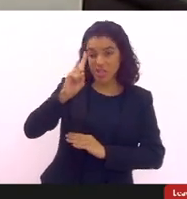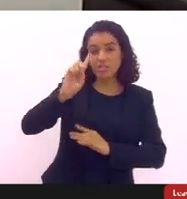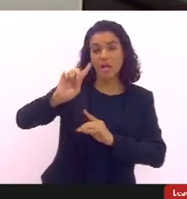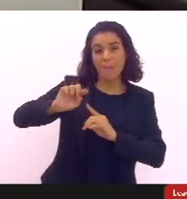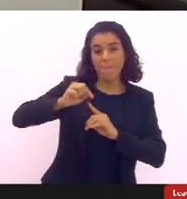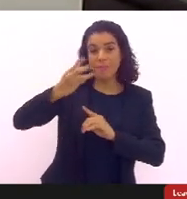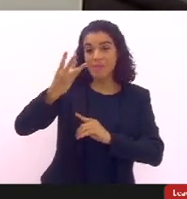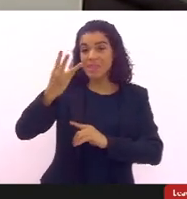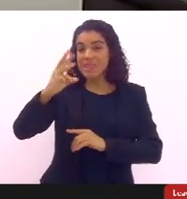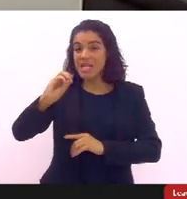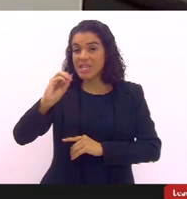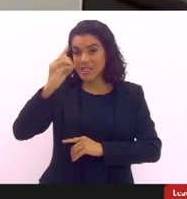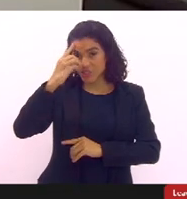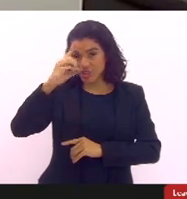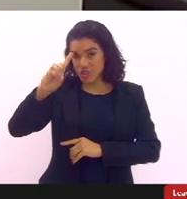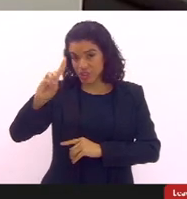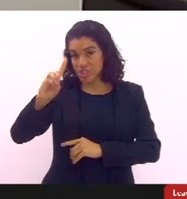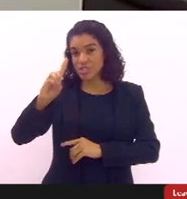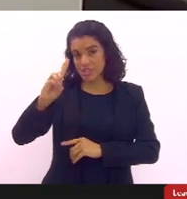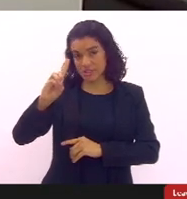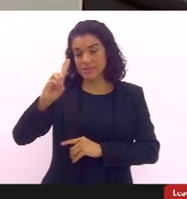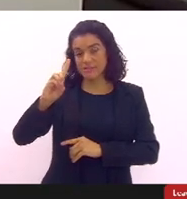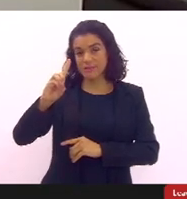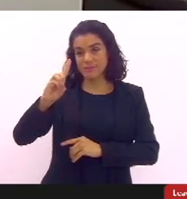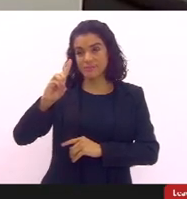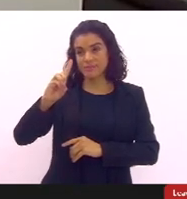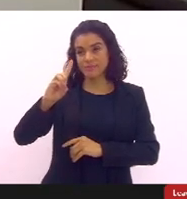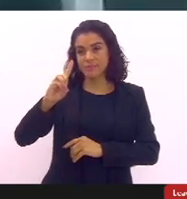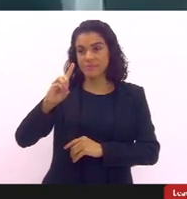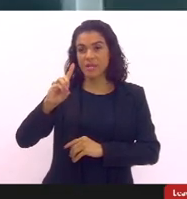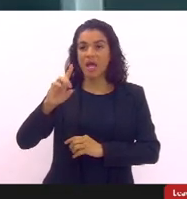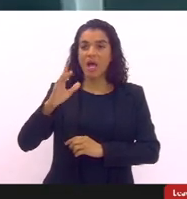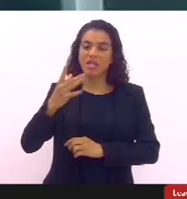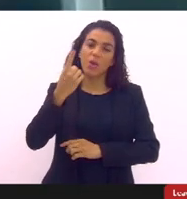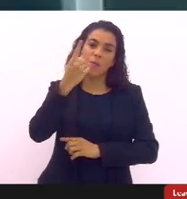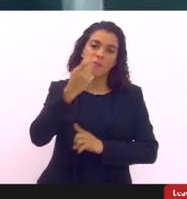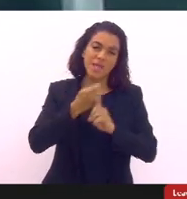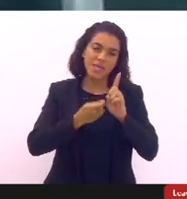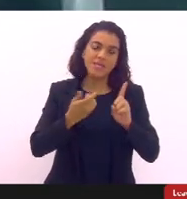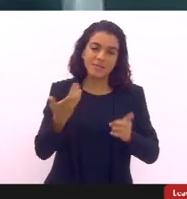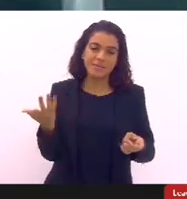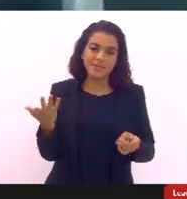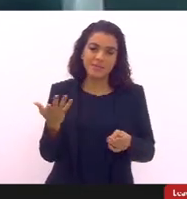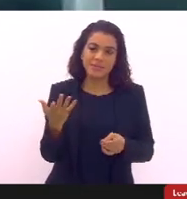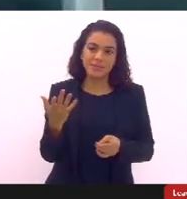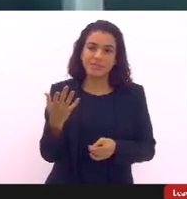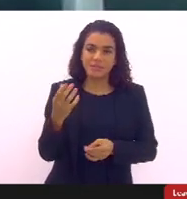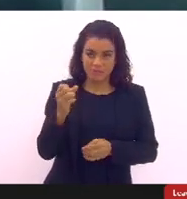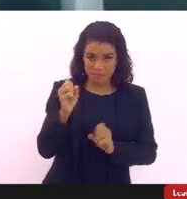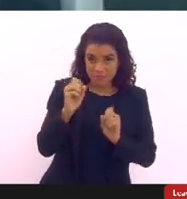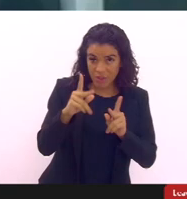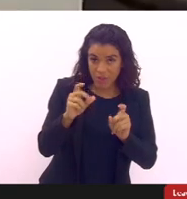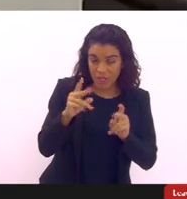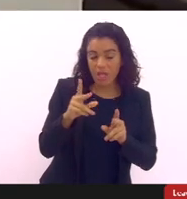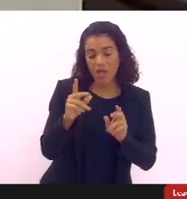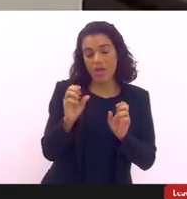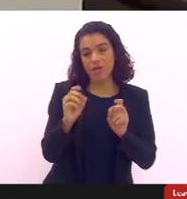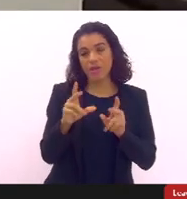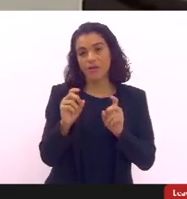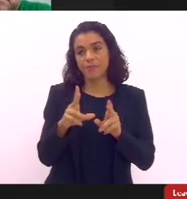semana, daqui a 15 dias, por certo... A próxima daqui a 30 dias, pode ser? Pode